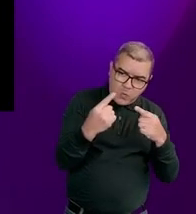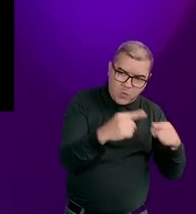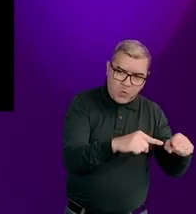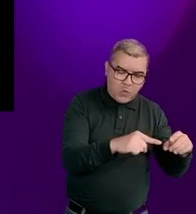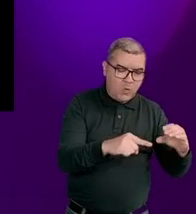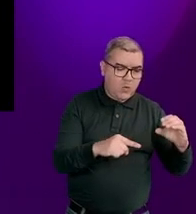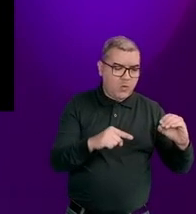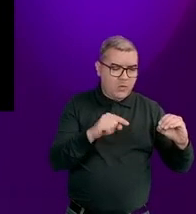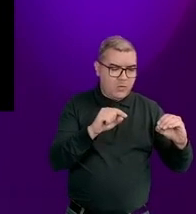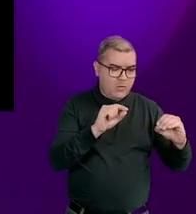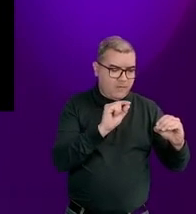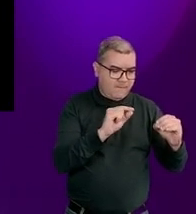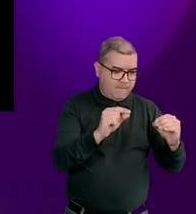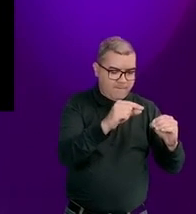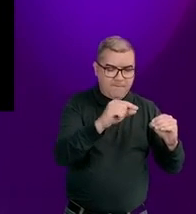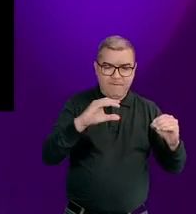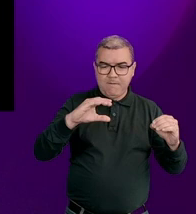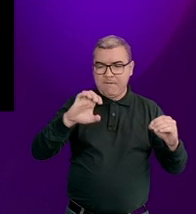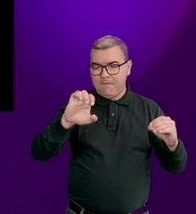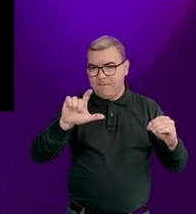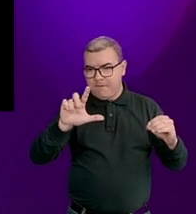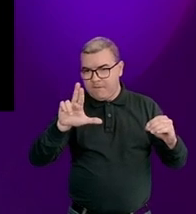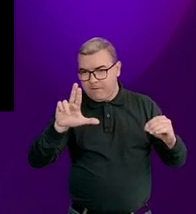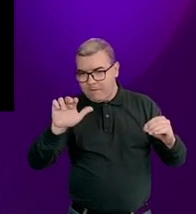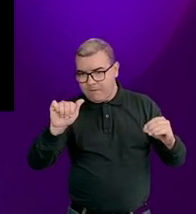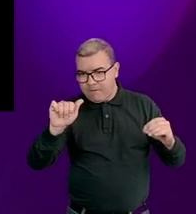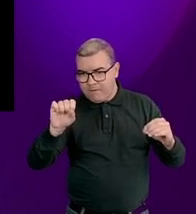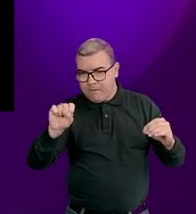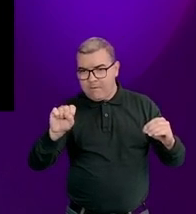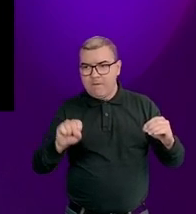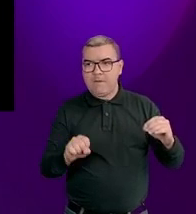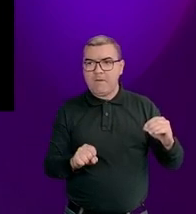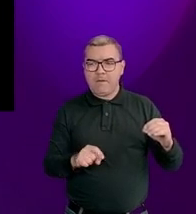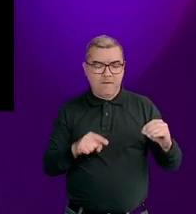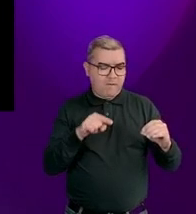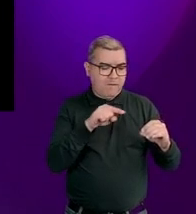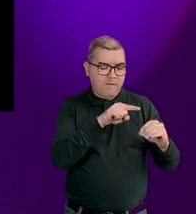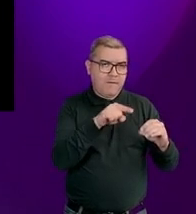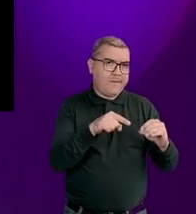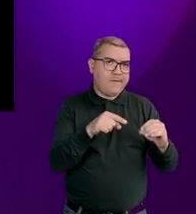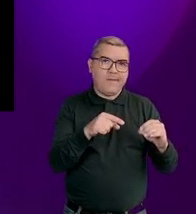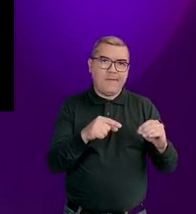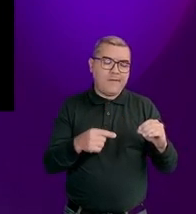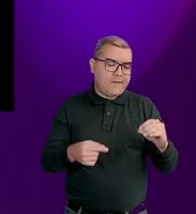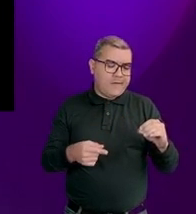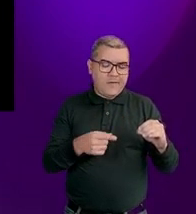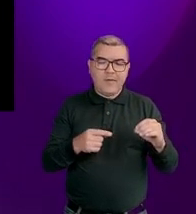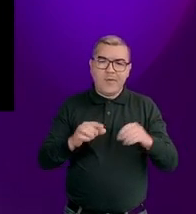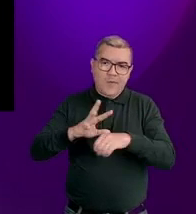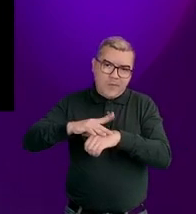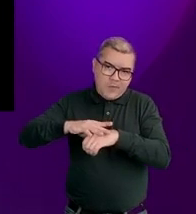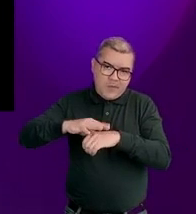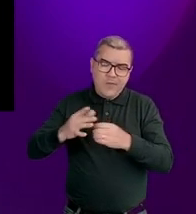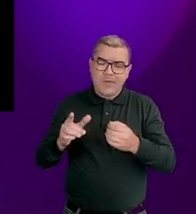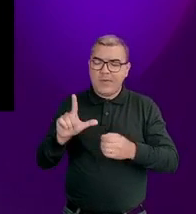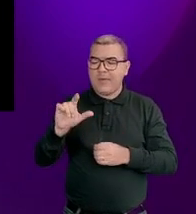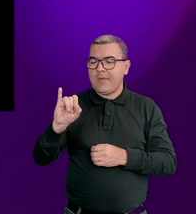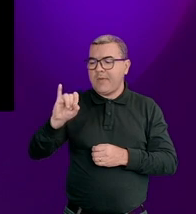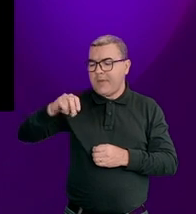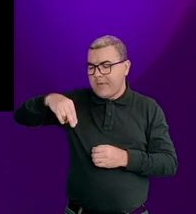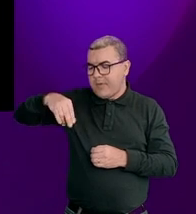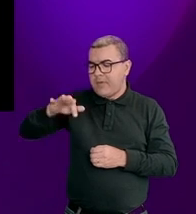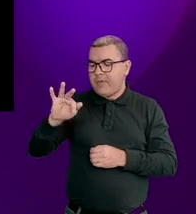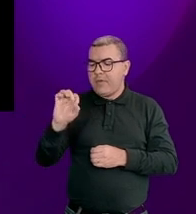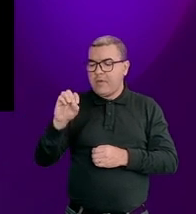alguns elementos que são marcadores celulares das neoplasias, por exemplo, das doenças linfoma, leucemia